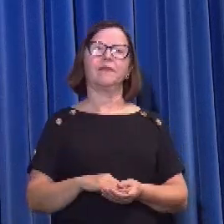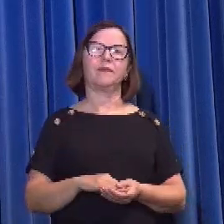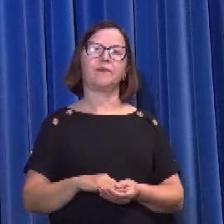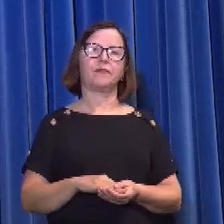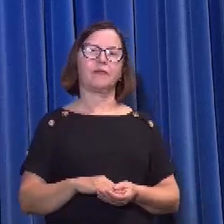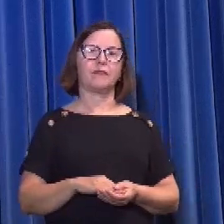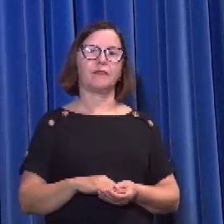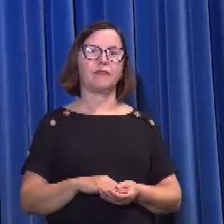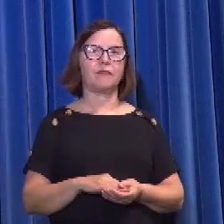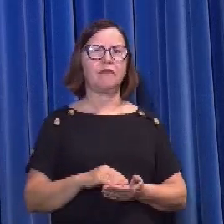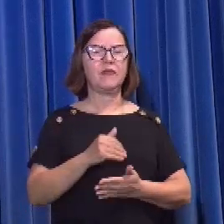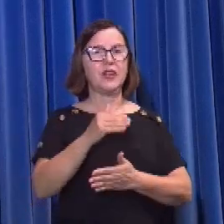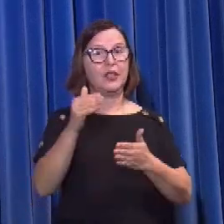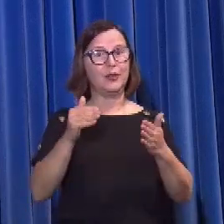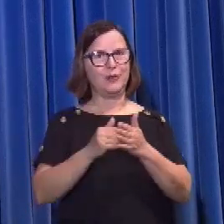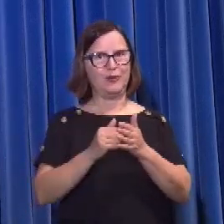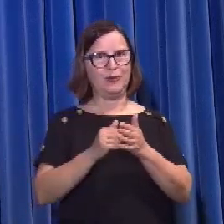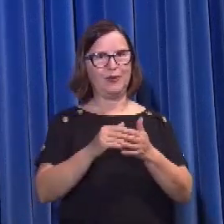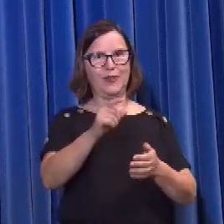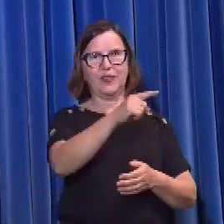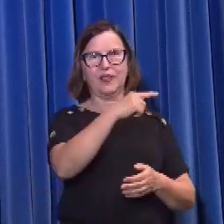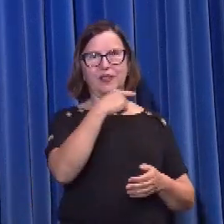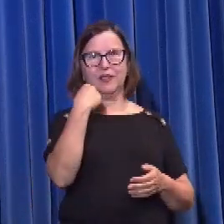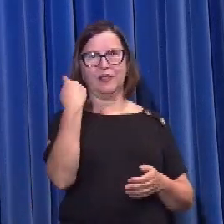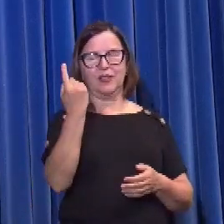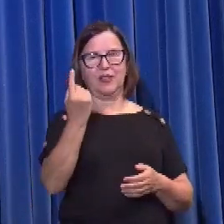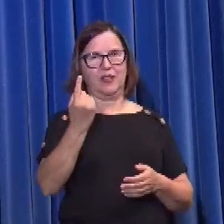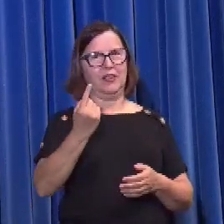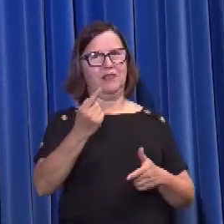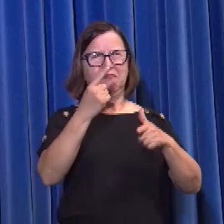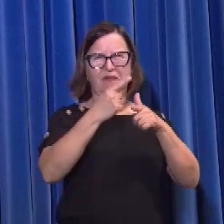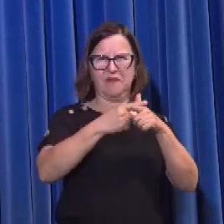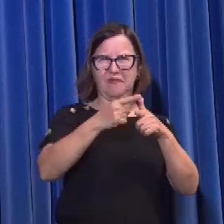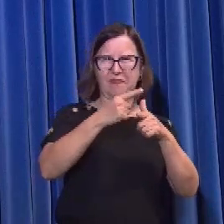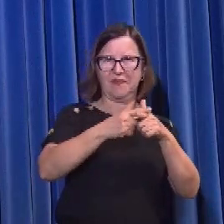Em tudo somos atribulados.